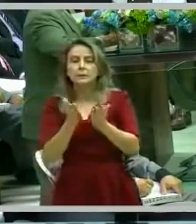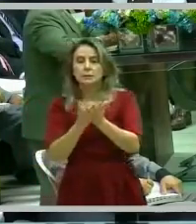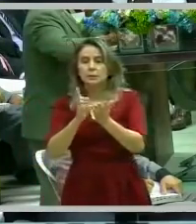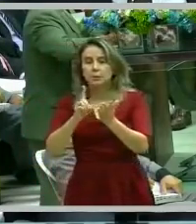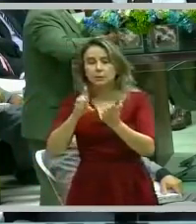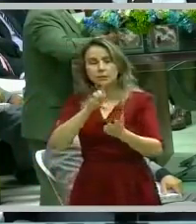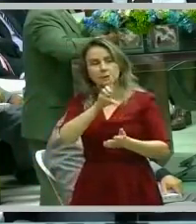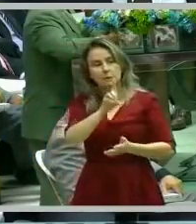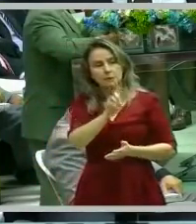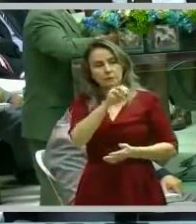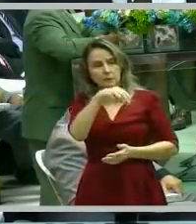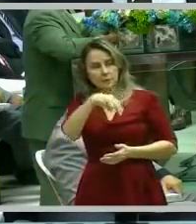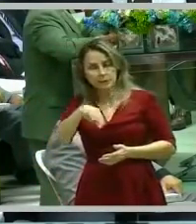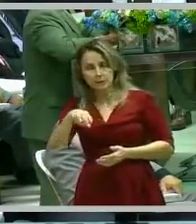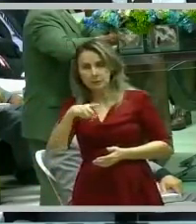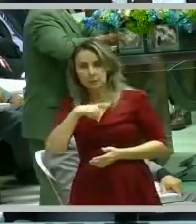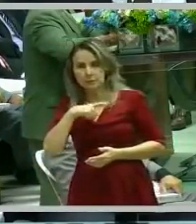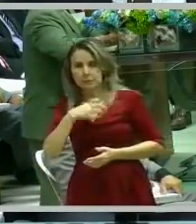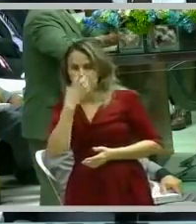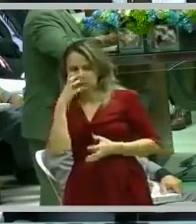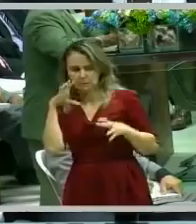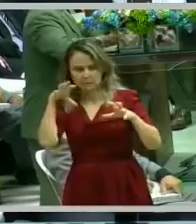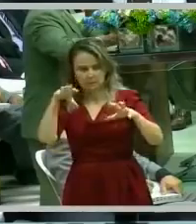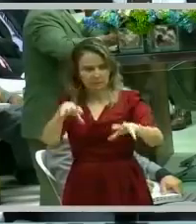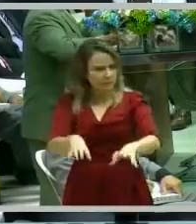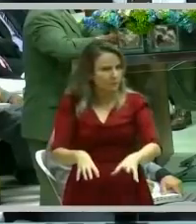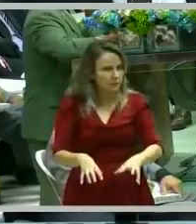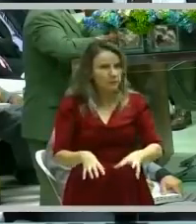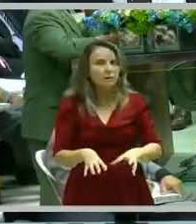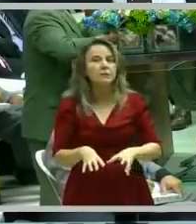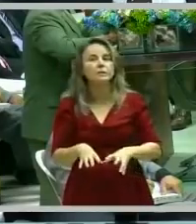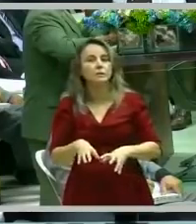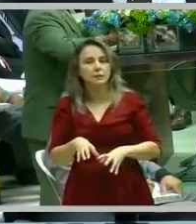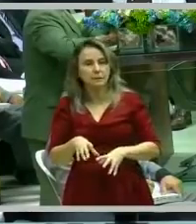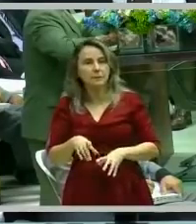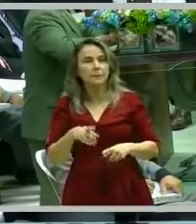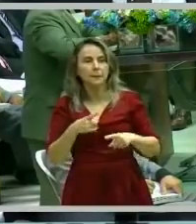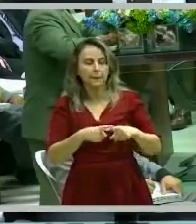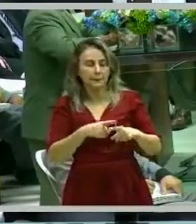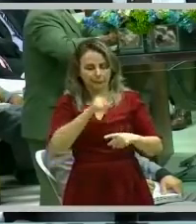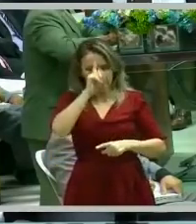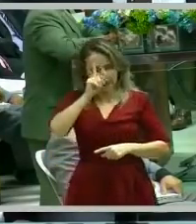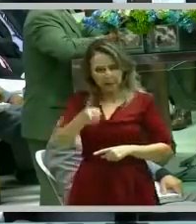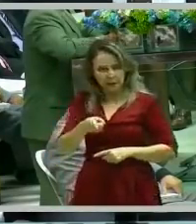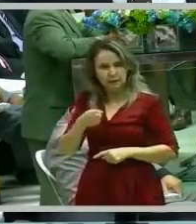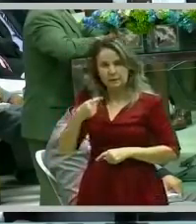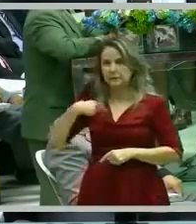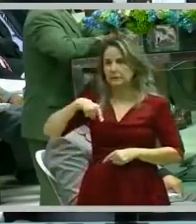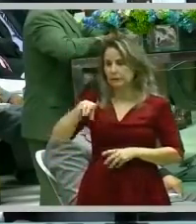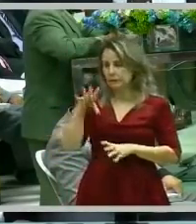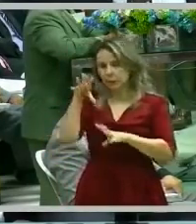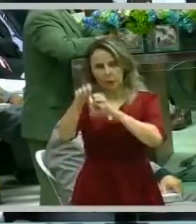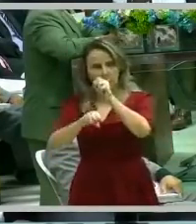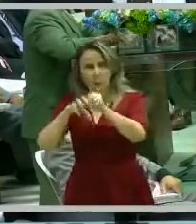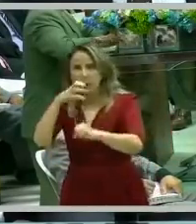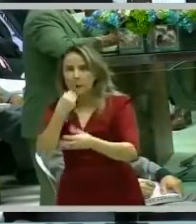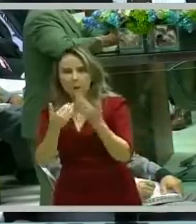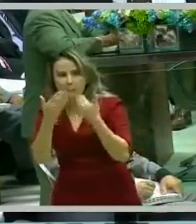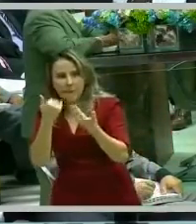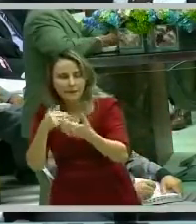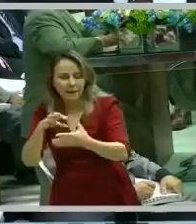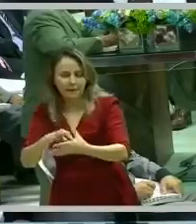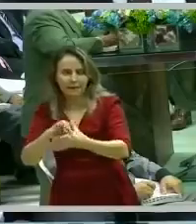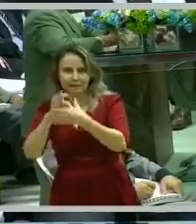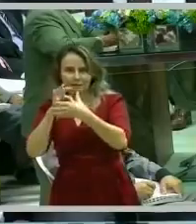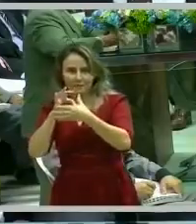tem um bicho feroz que ele recebeu ordem para comer muita carne. Então, irmão, o urso representa a